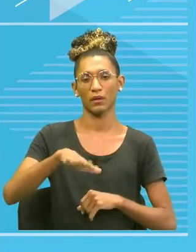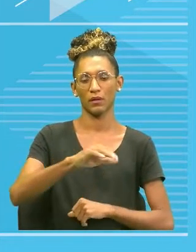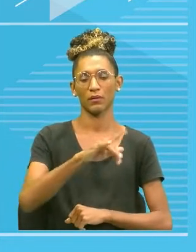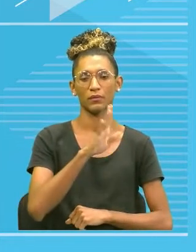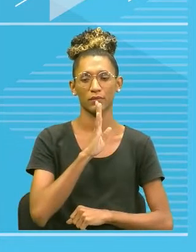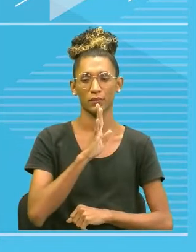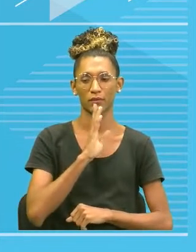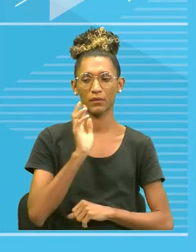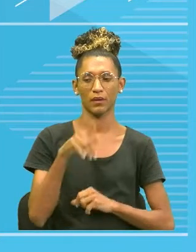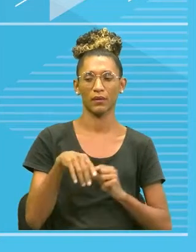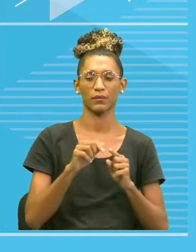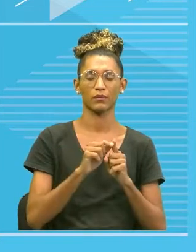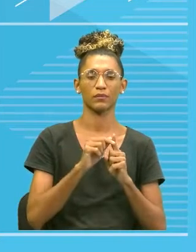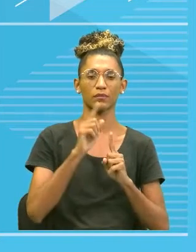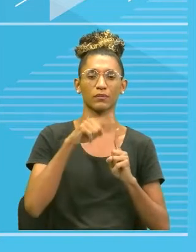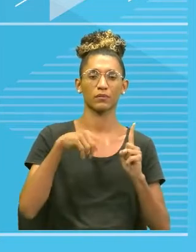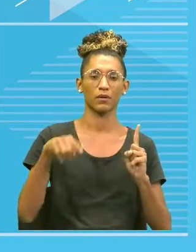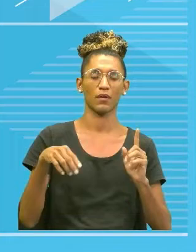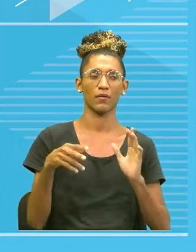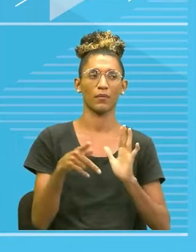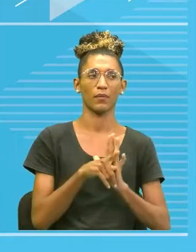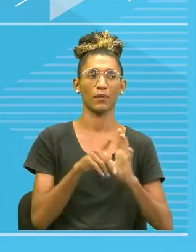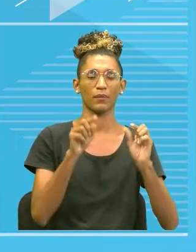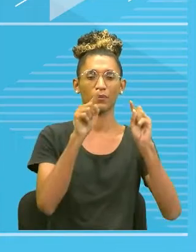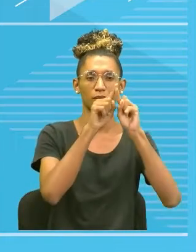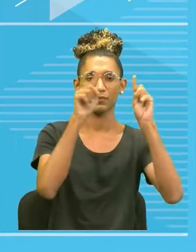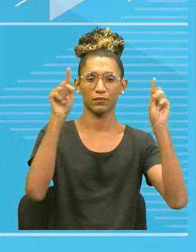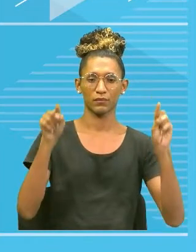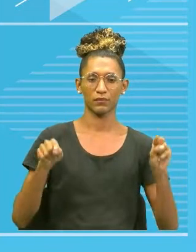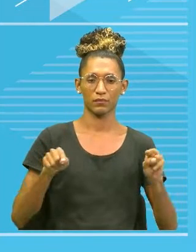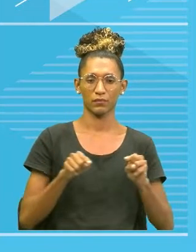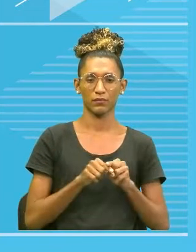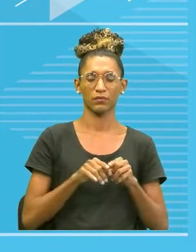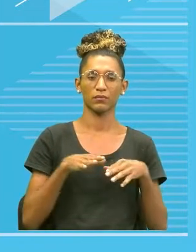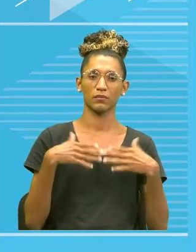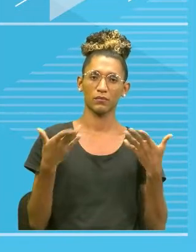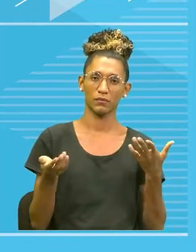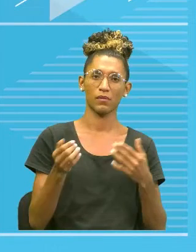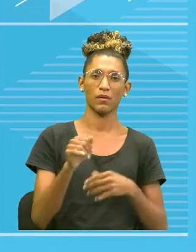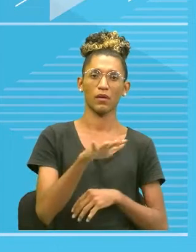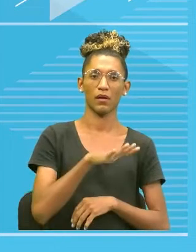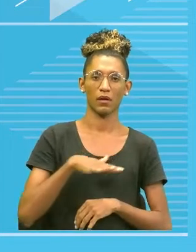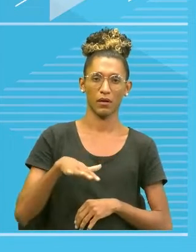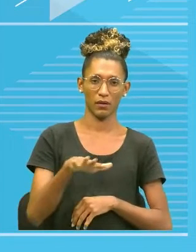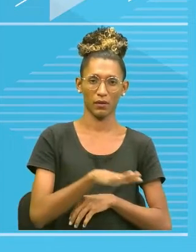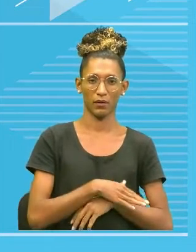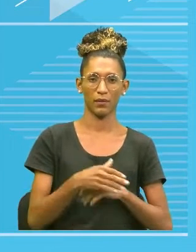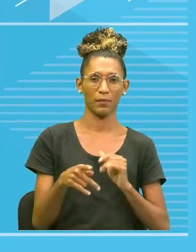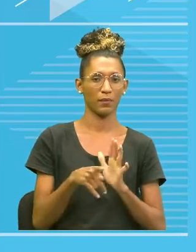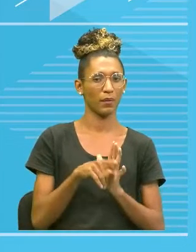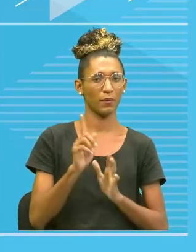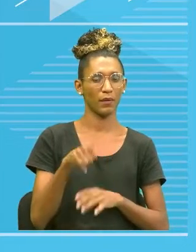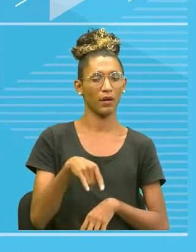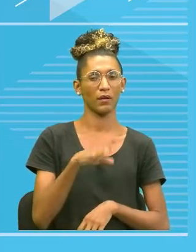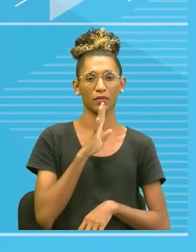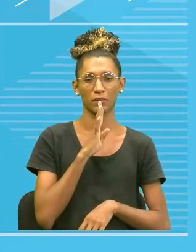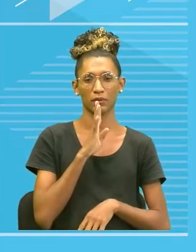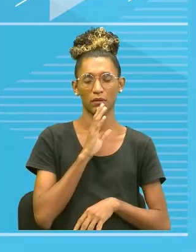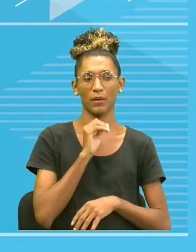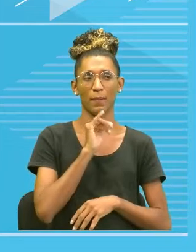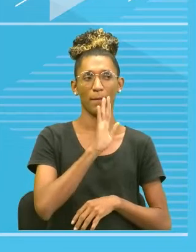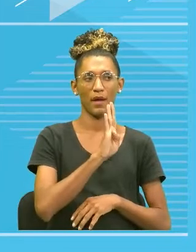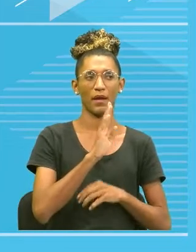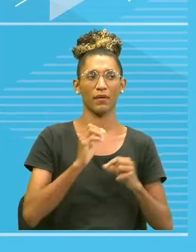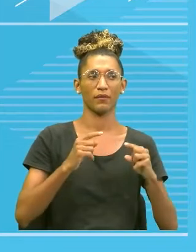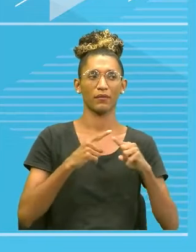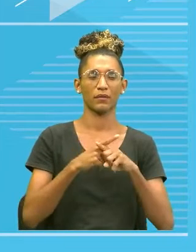esse? É um gráfico de um quadrado, né? De um quadrilátero. Então, a área dele é bem conhecida, é base vezes altura.